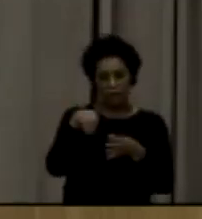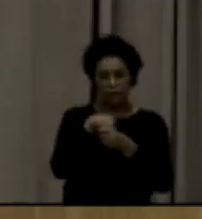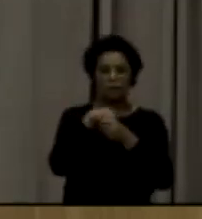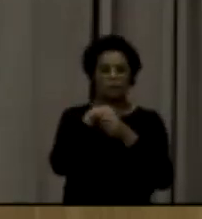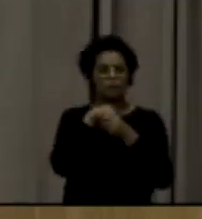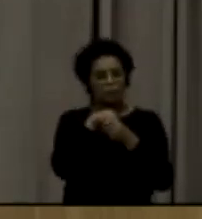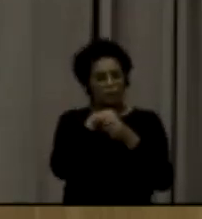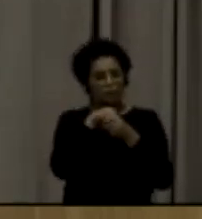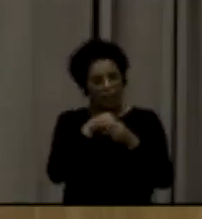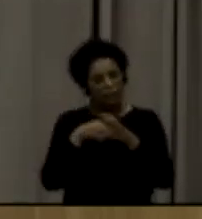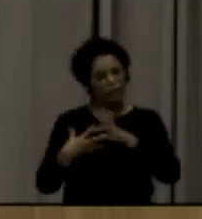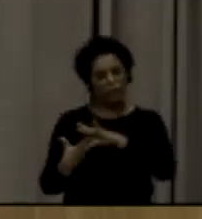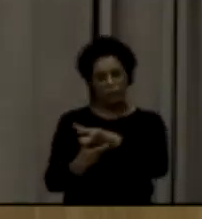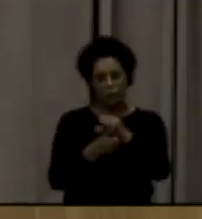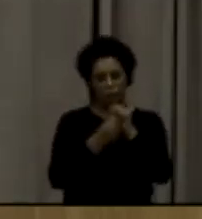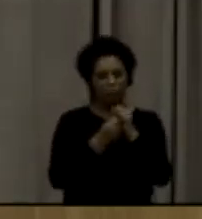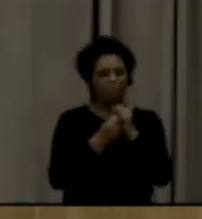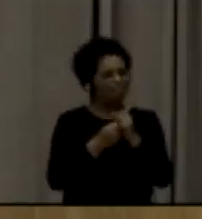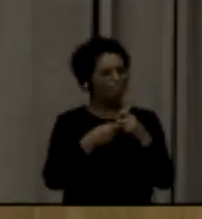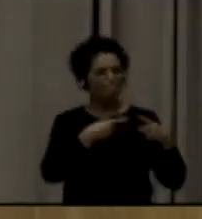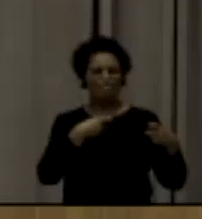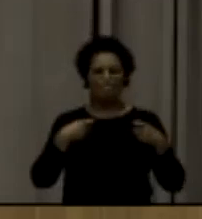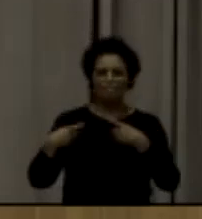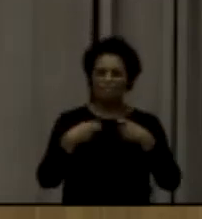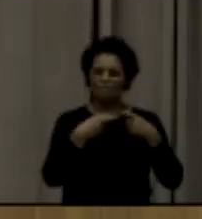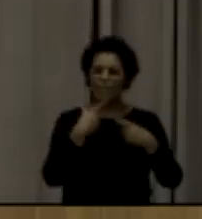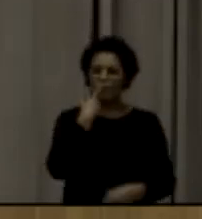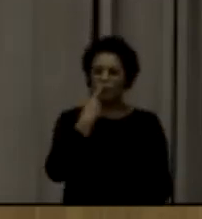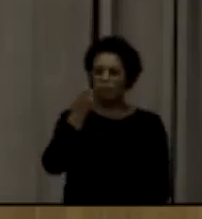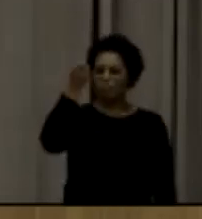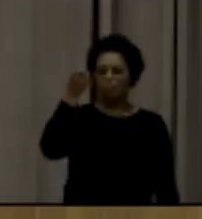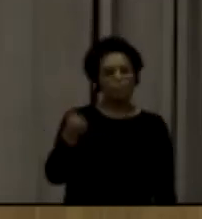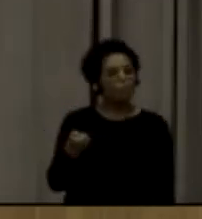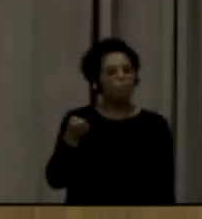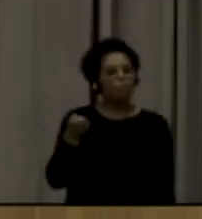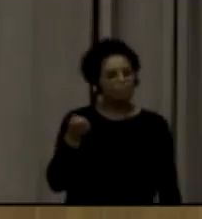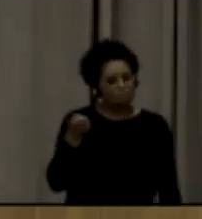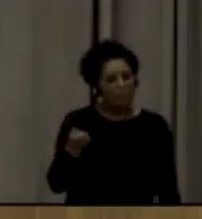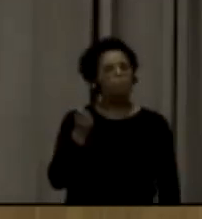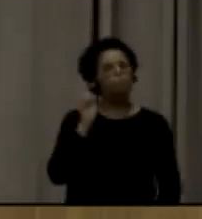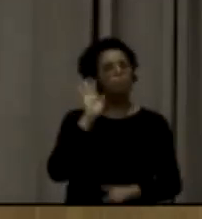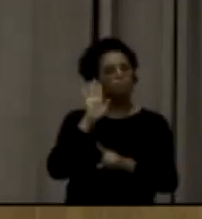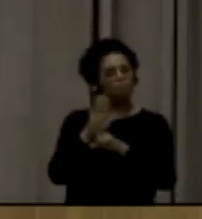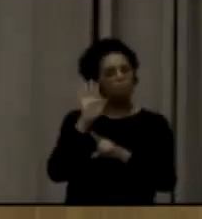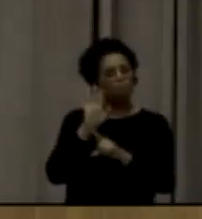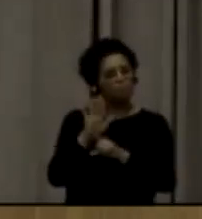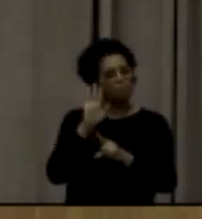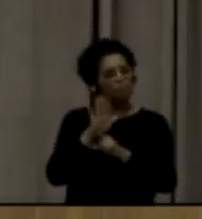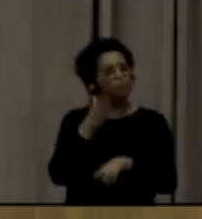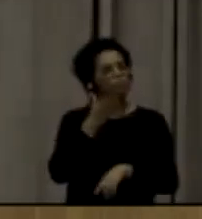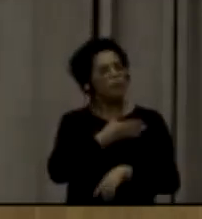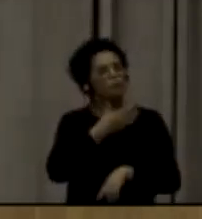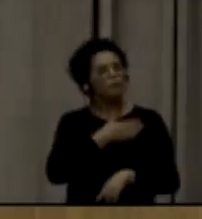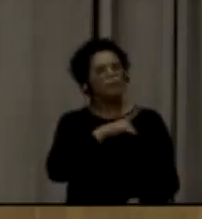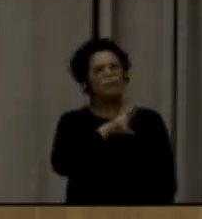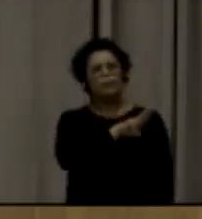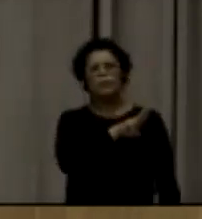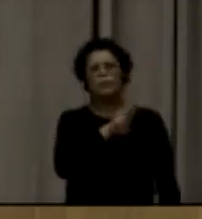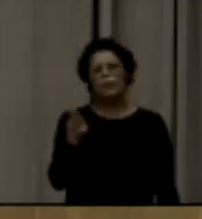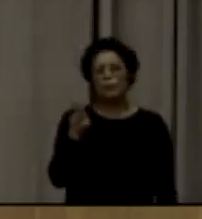uma reconfiguração do mundo. Nós temos uma guerra aí na Ucrânia. E isso foi destacado por um colega nosso que se